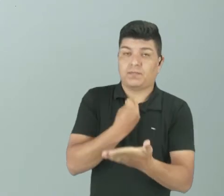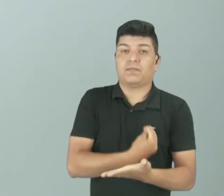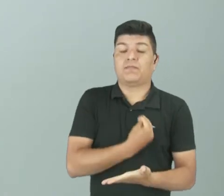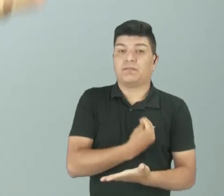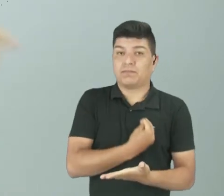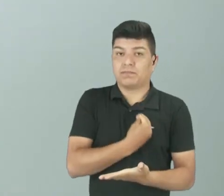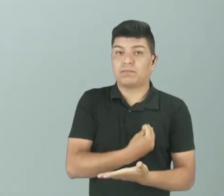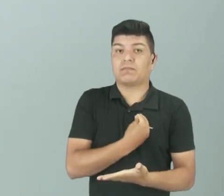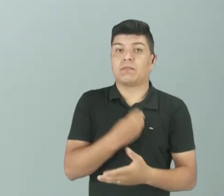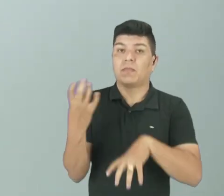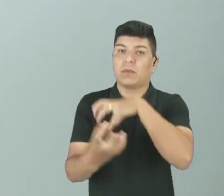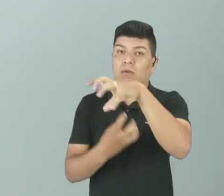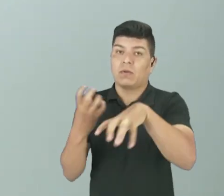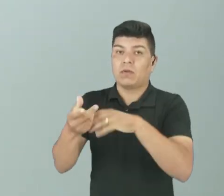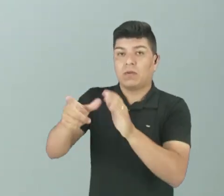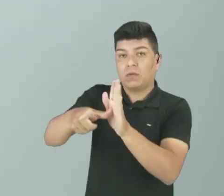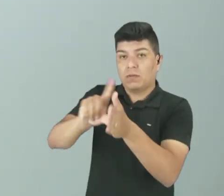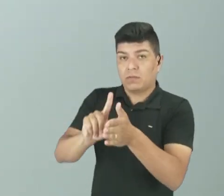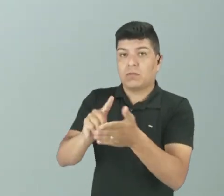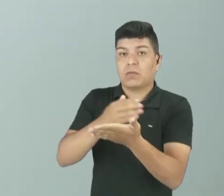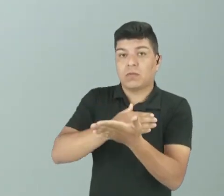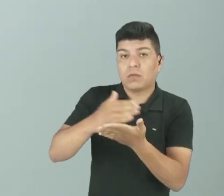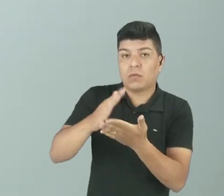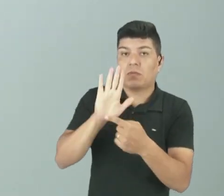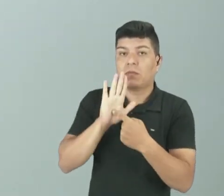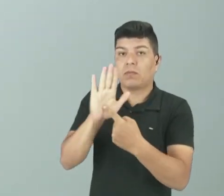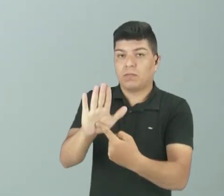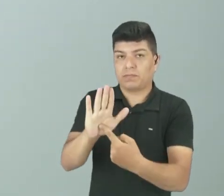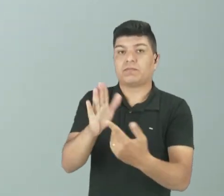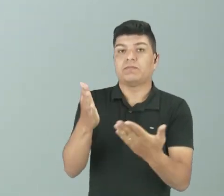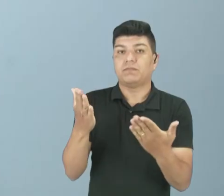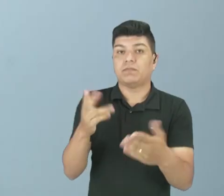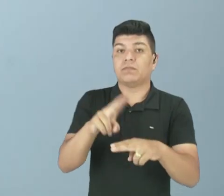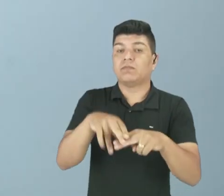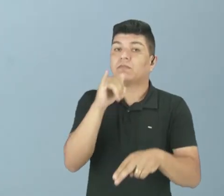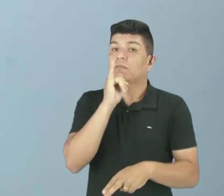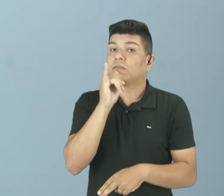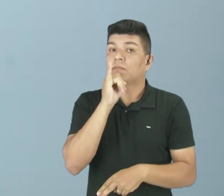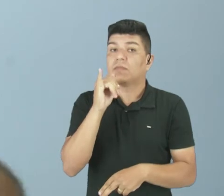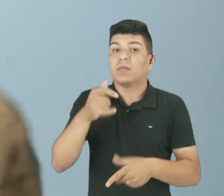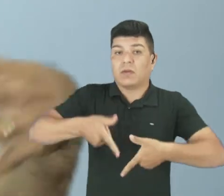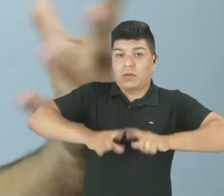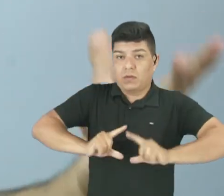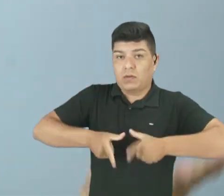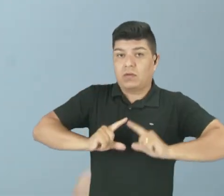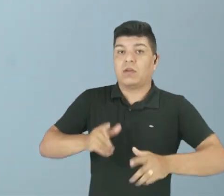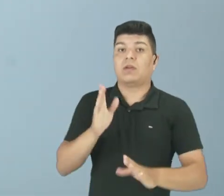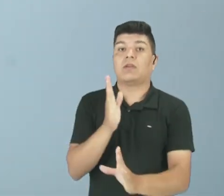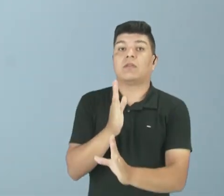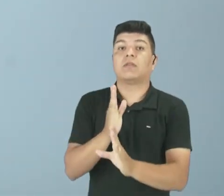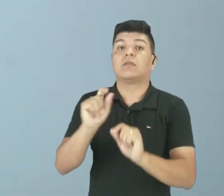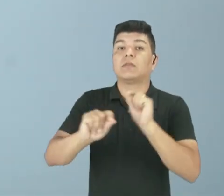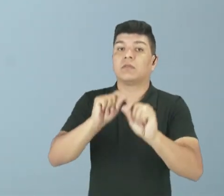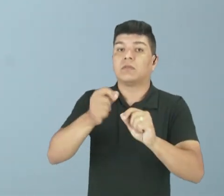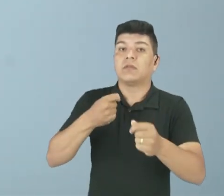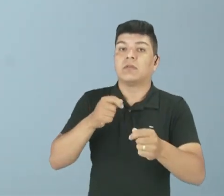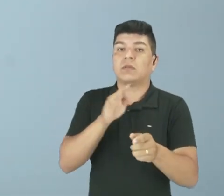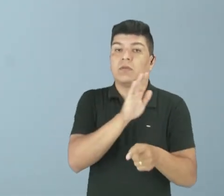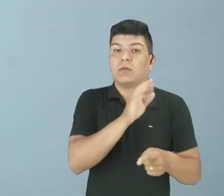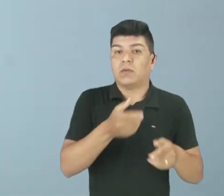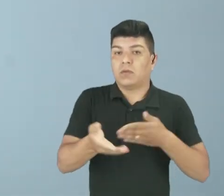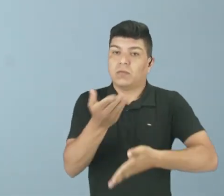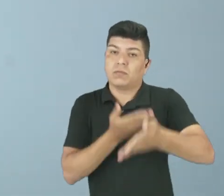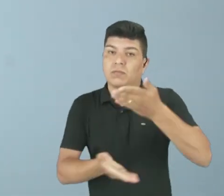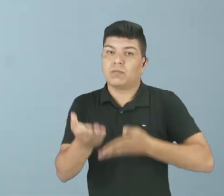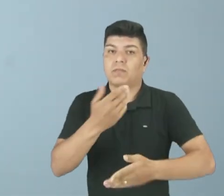circuito das revoluções anteriores começam a aparecer nesse cenário. Um exemplo de Israel, que desponta como um grande fornecedor